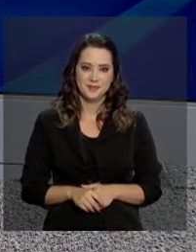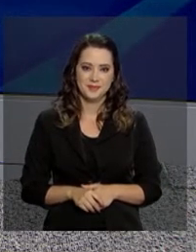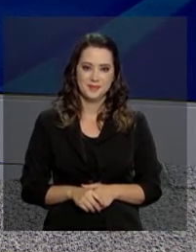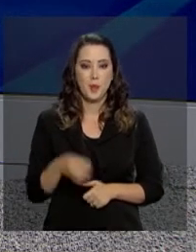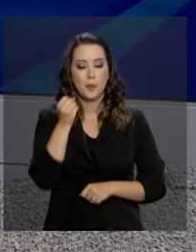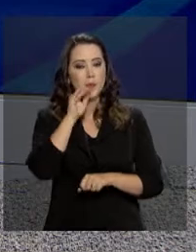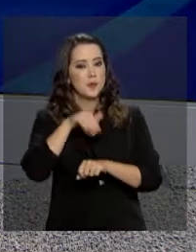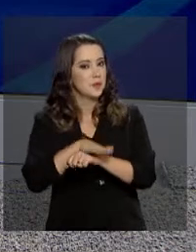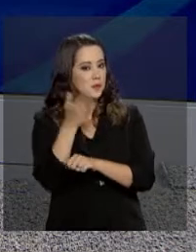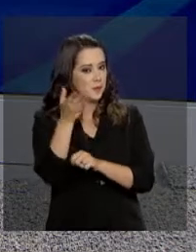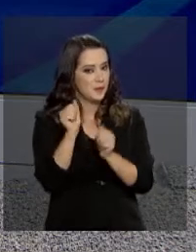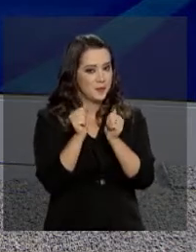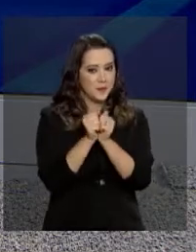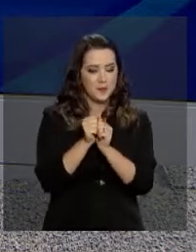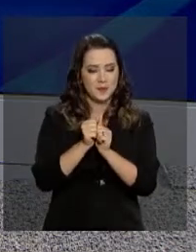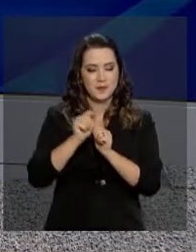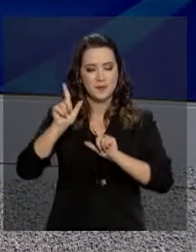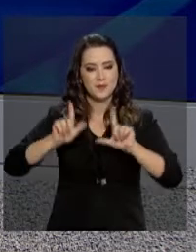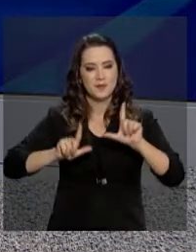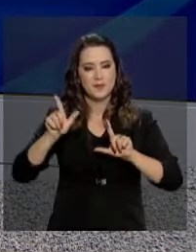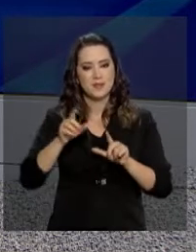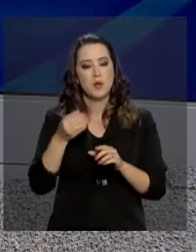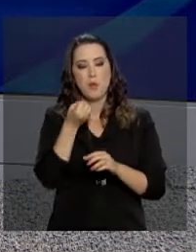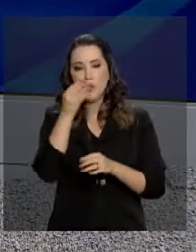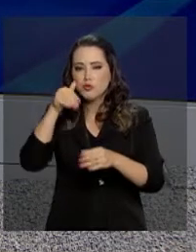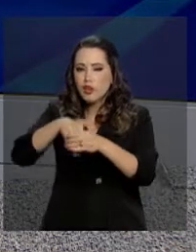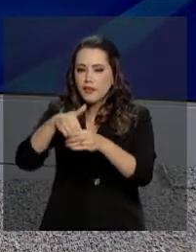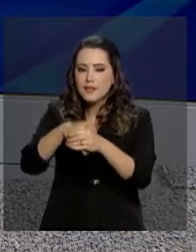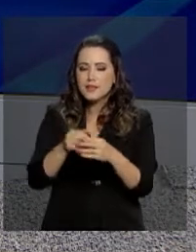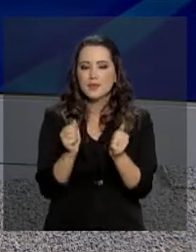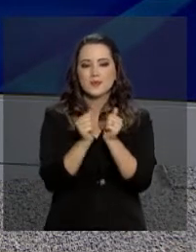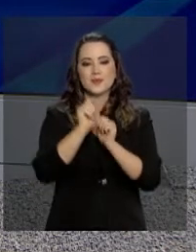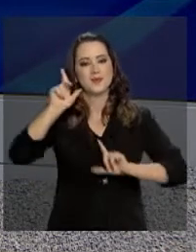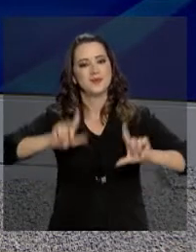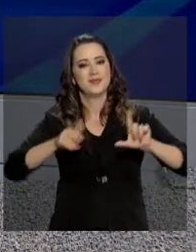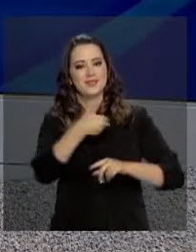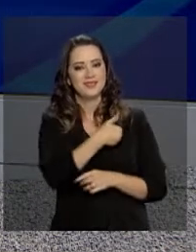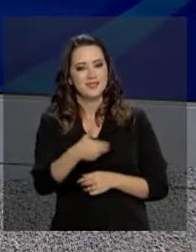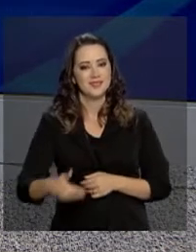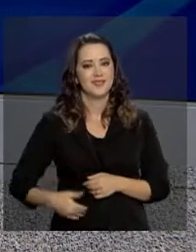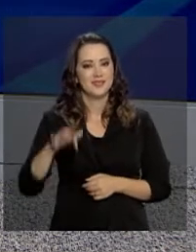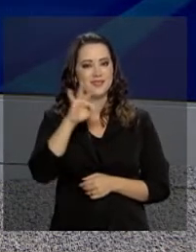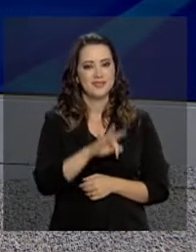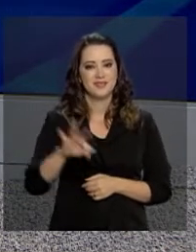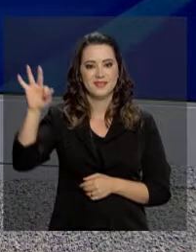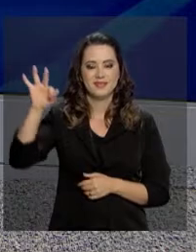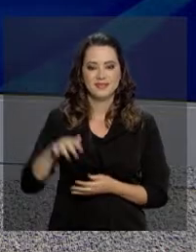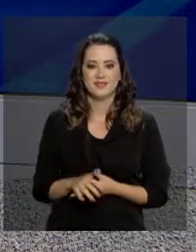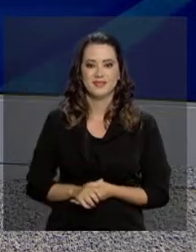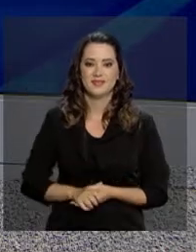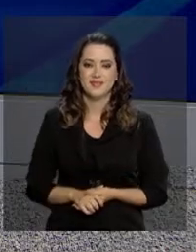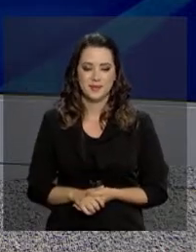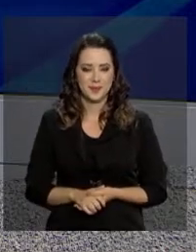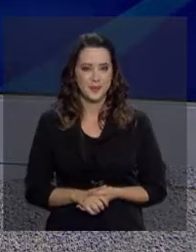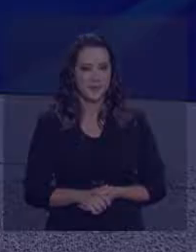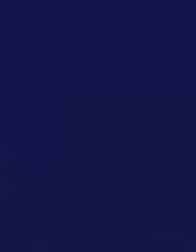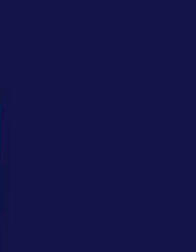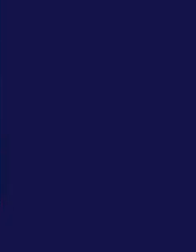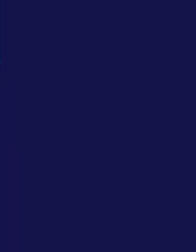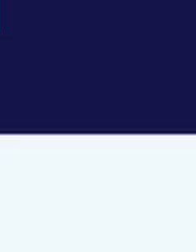619-9359-5084. Uma boa noite, um ótimo final de semana, boas eleições e continue com a gente aqui na NBR, a TV do Governo Federal.